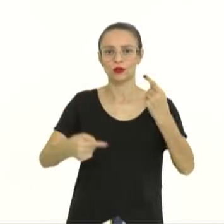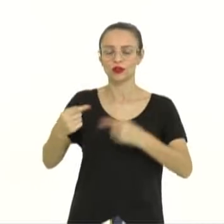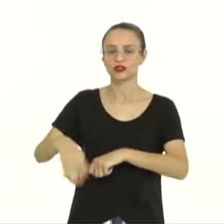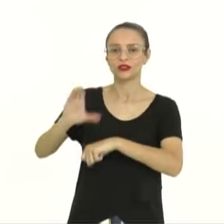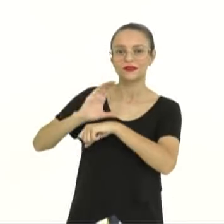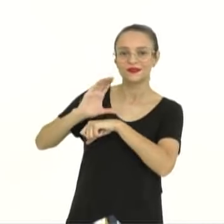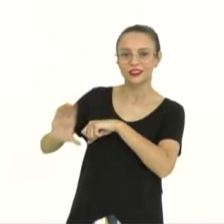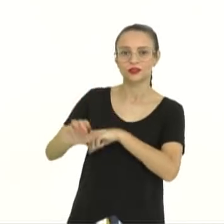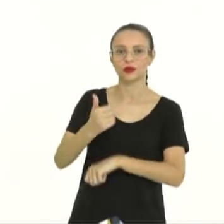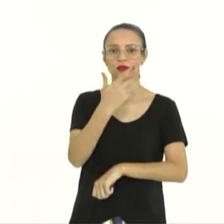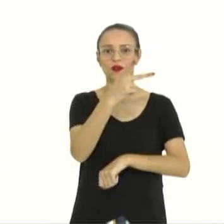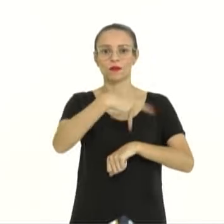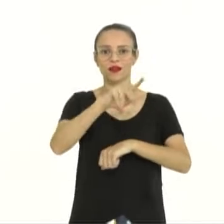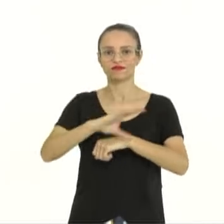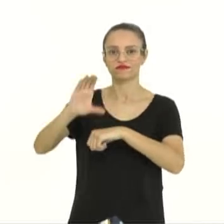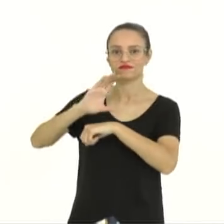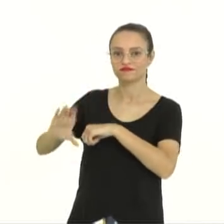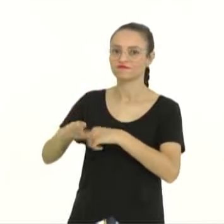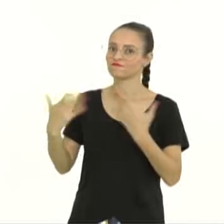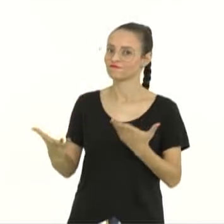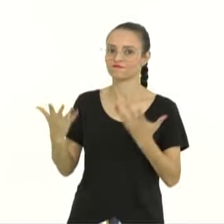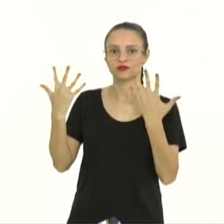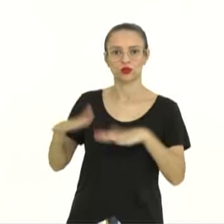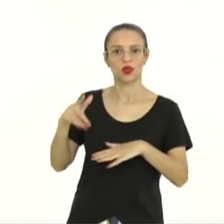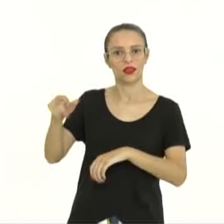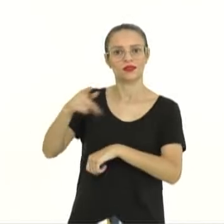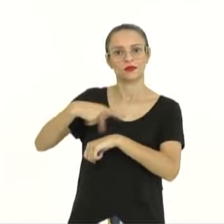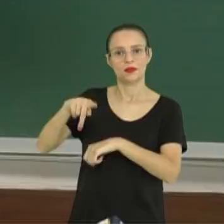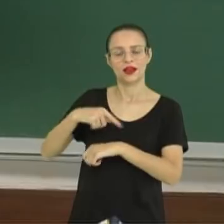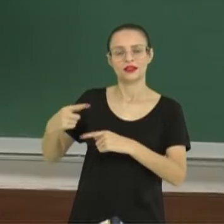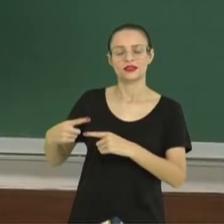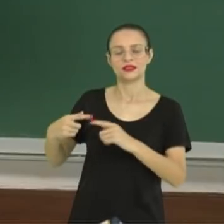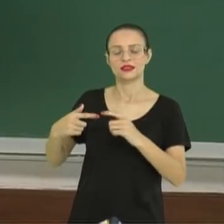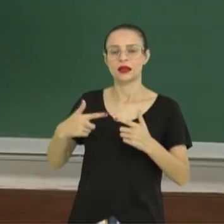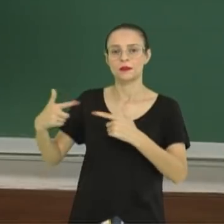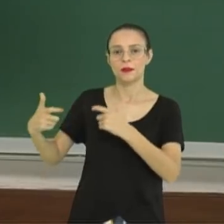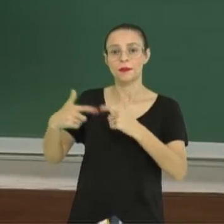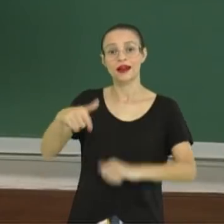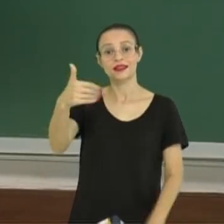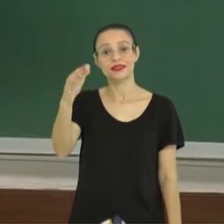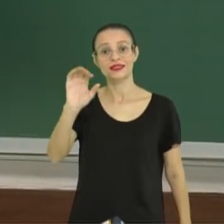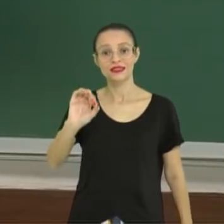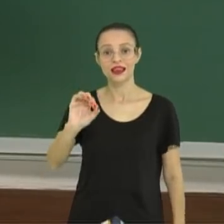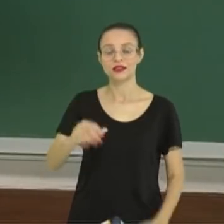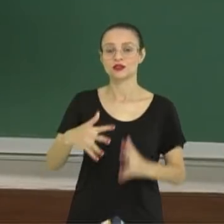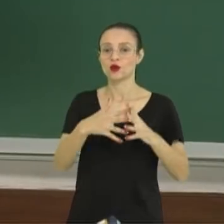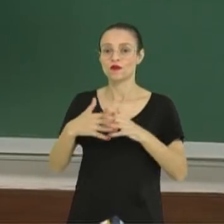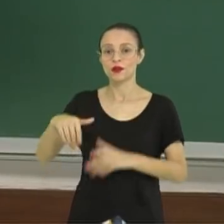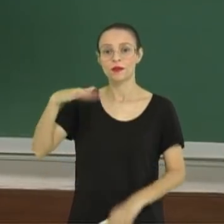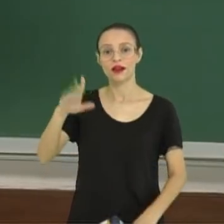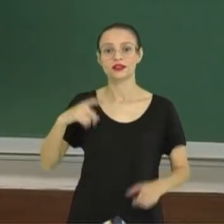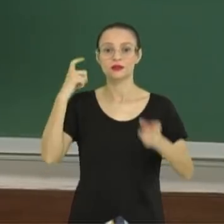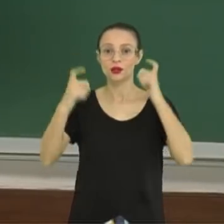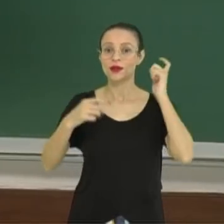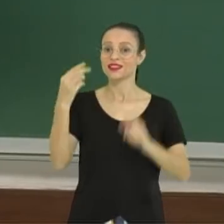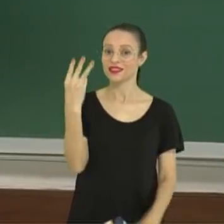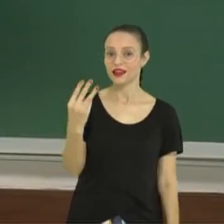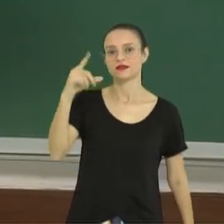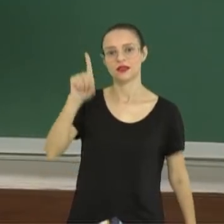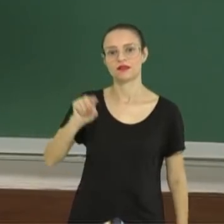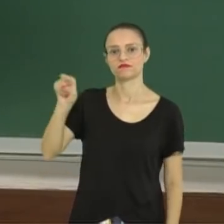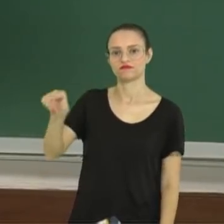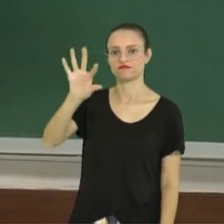investimentos internacionais normalmente não buscam esses países que estão em conflito. Dos 10 conflitos mais preocupantes em 2020, 3 são na